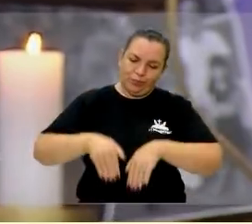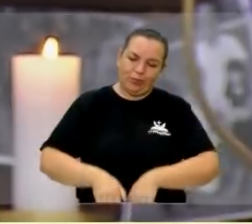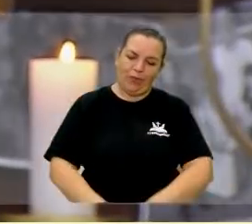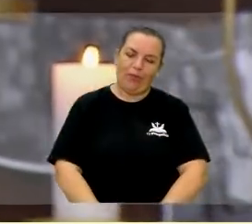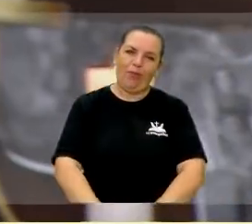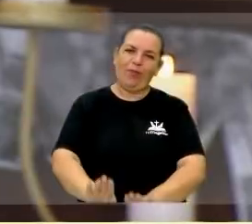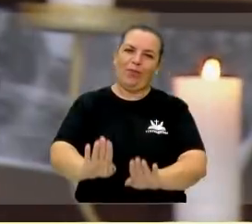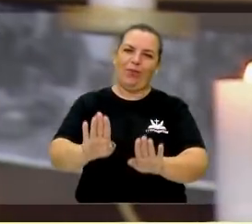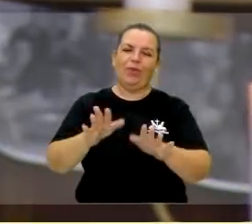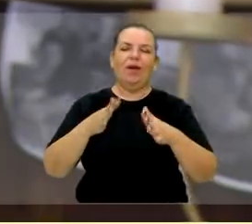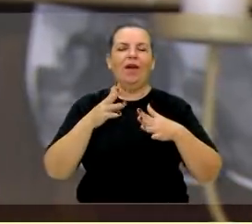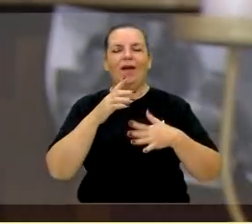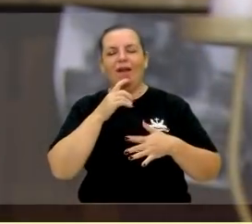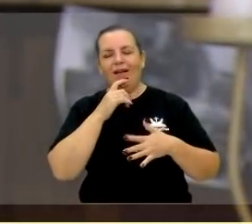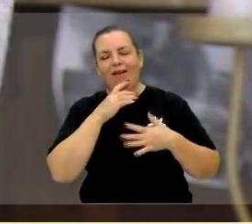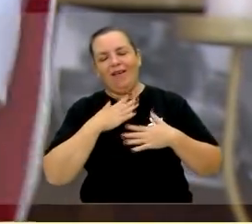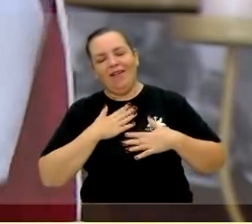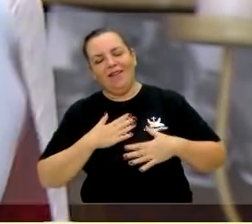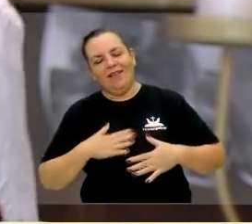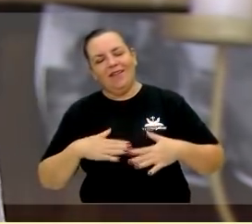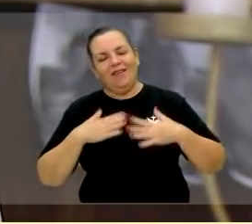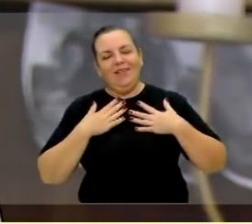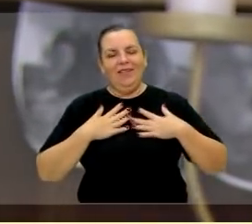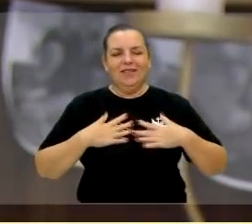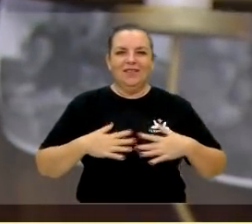e se refrescar.